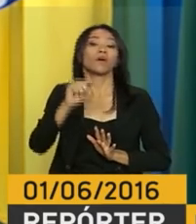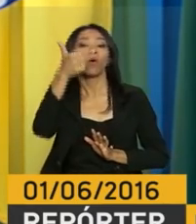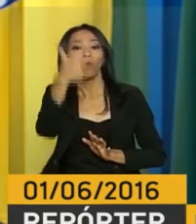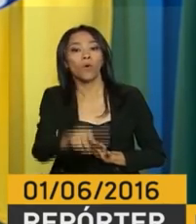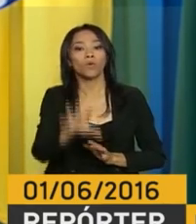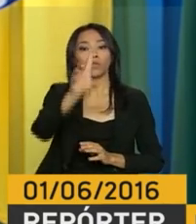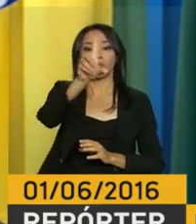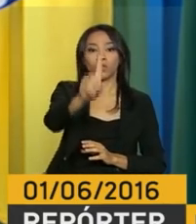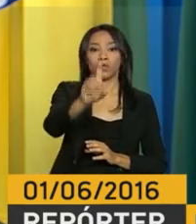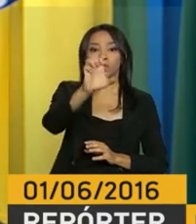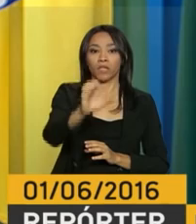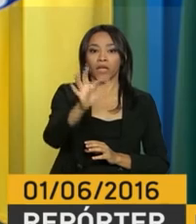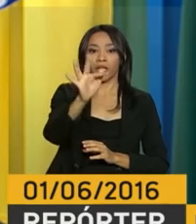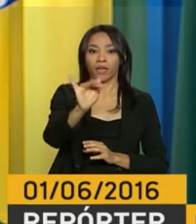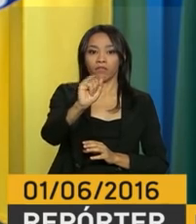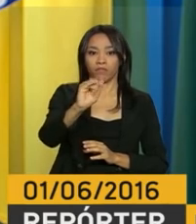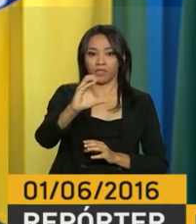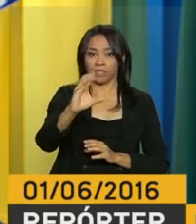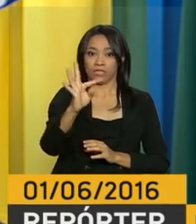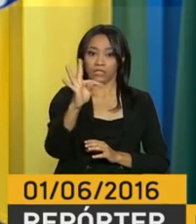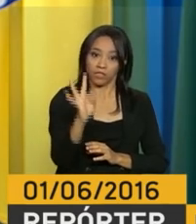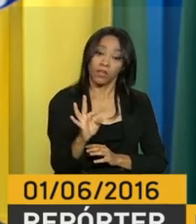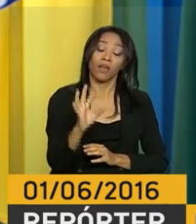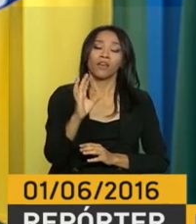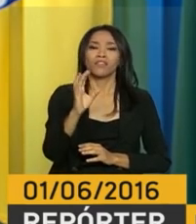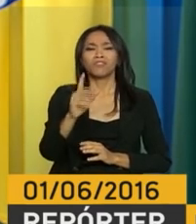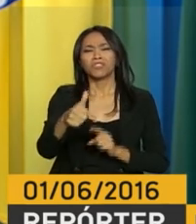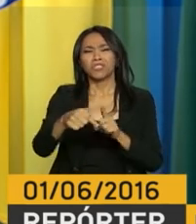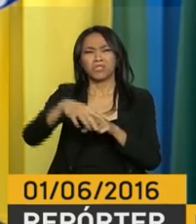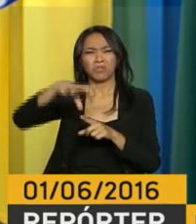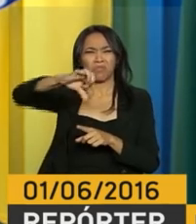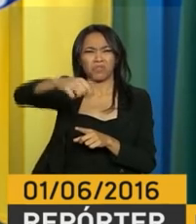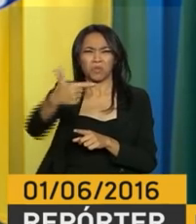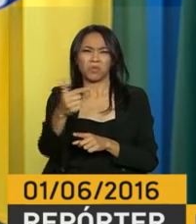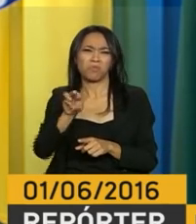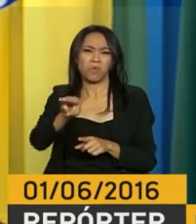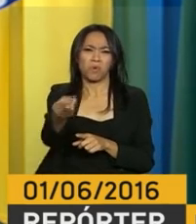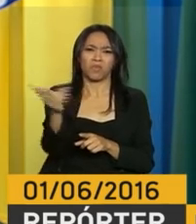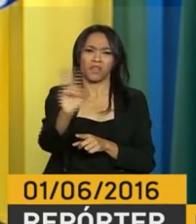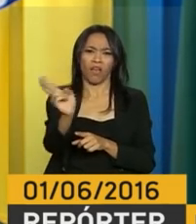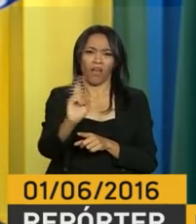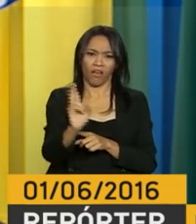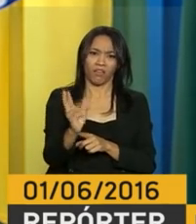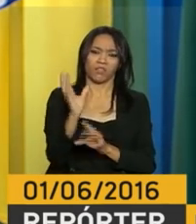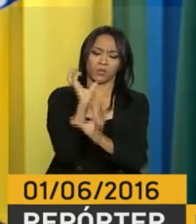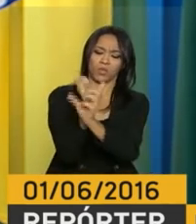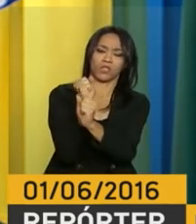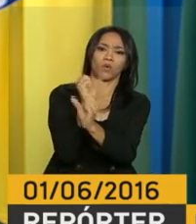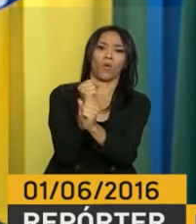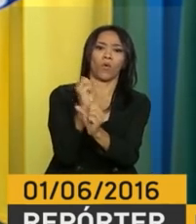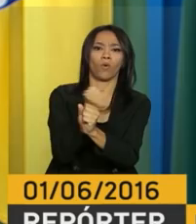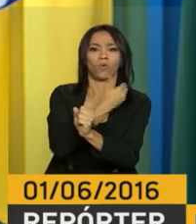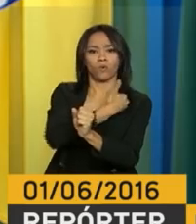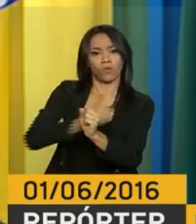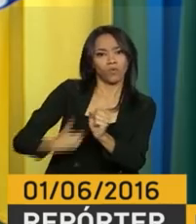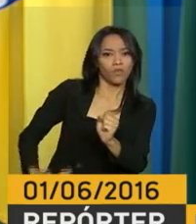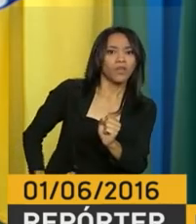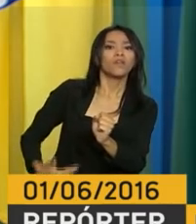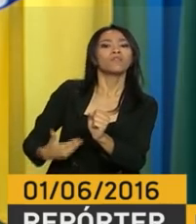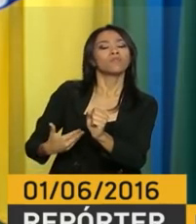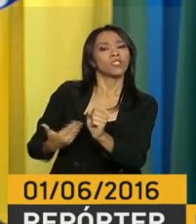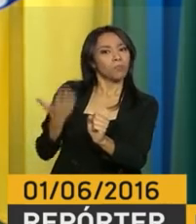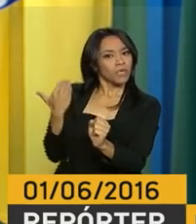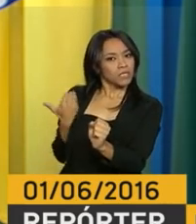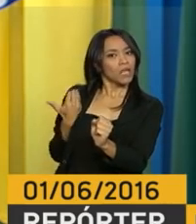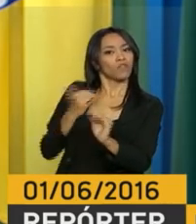96 bilhões deais na conta pública apontado pelo governo